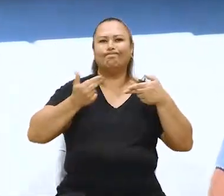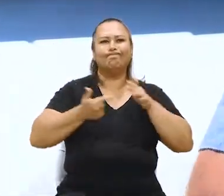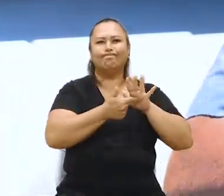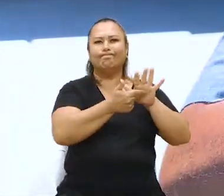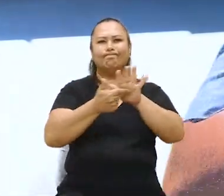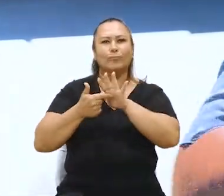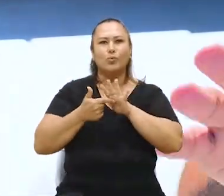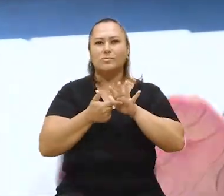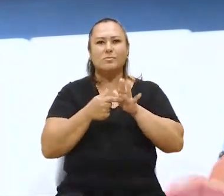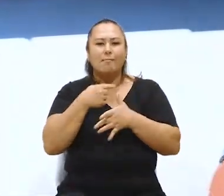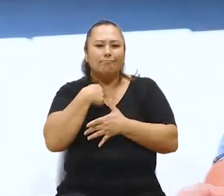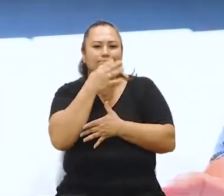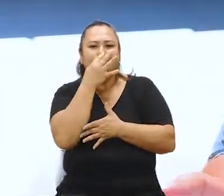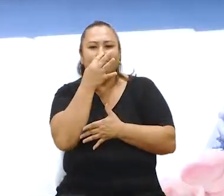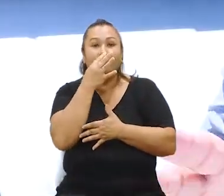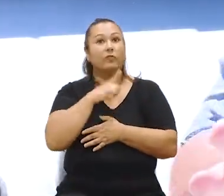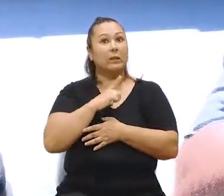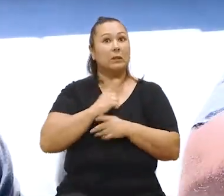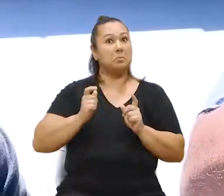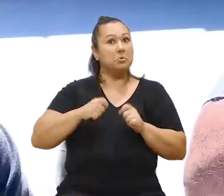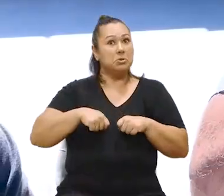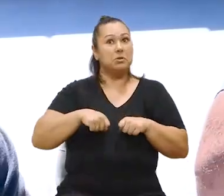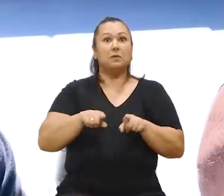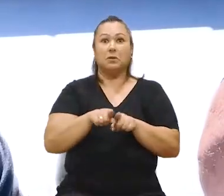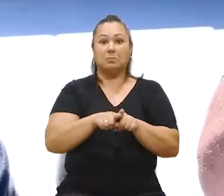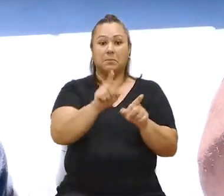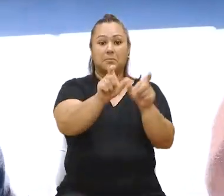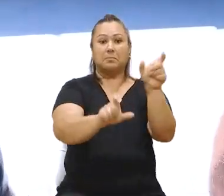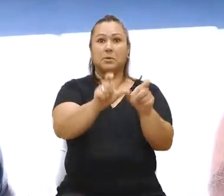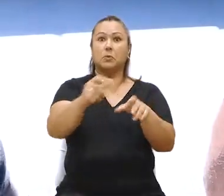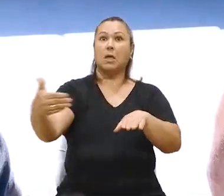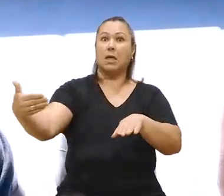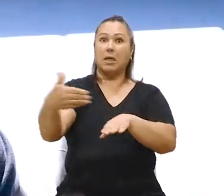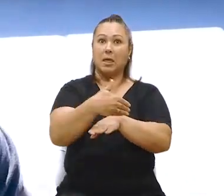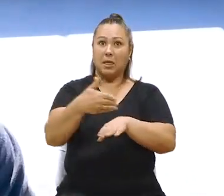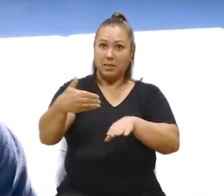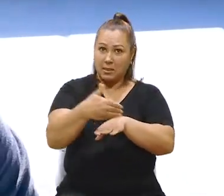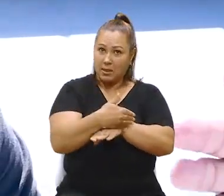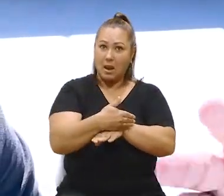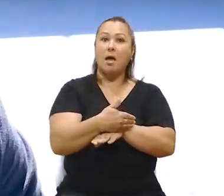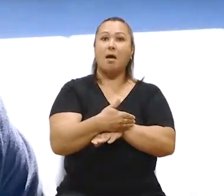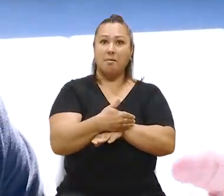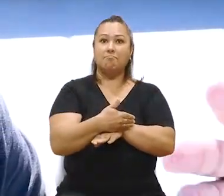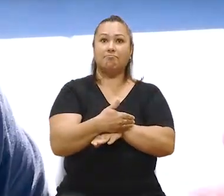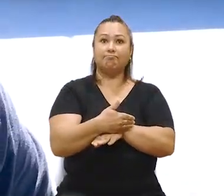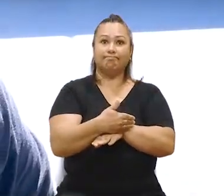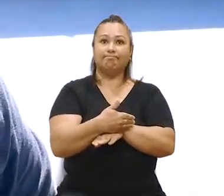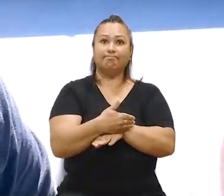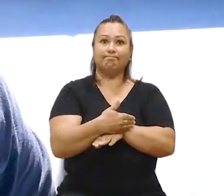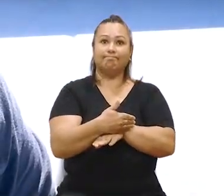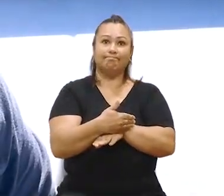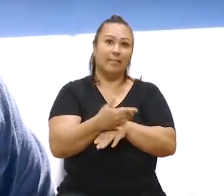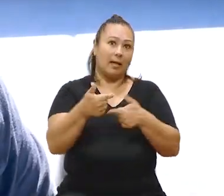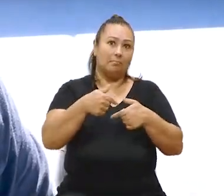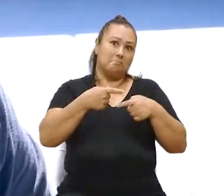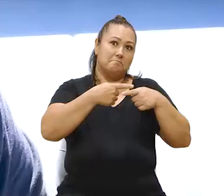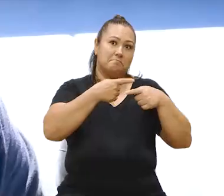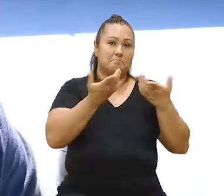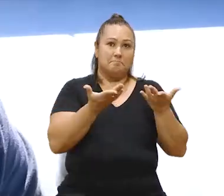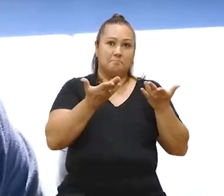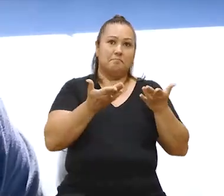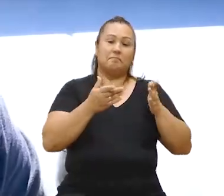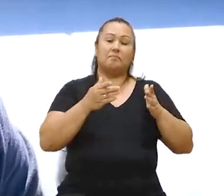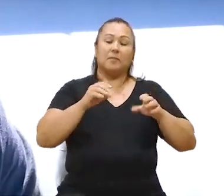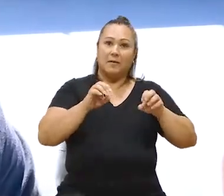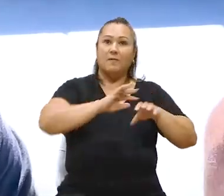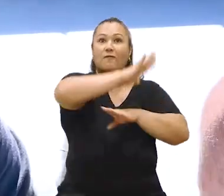fevereiro. Várias atrações, vai ter também a possibilidade em alguns dias das pessoas virem e terem acesso ao